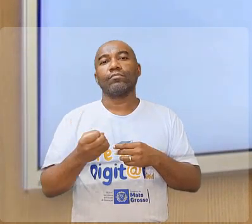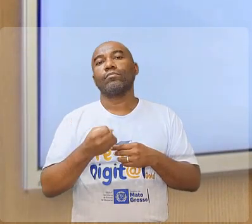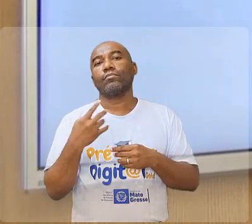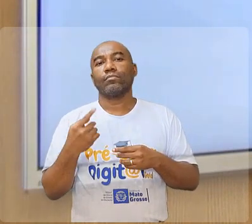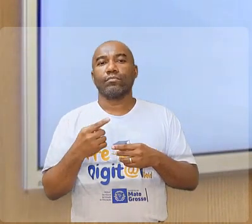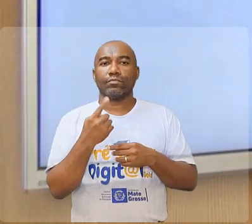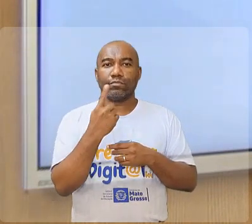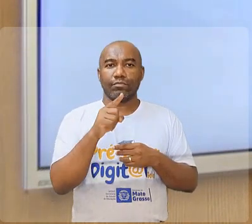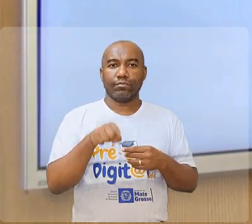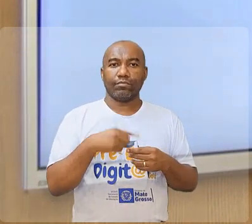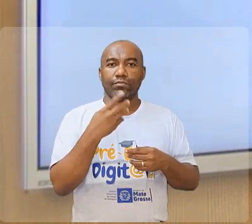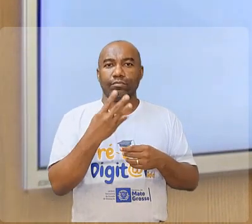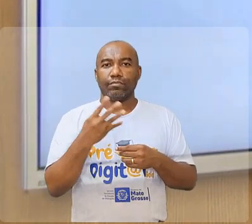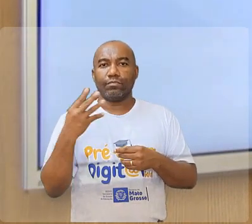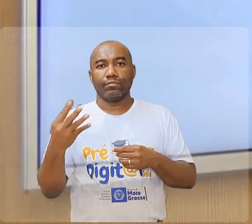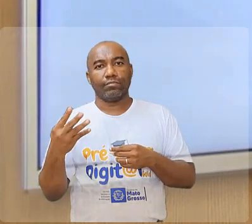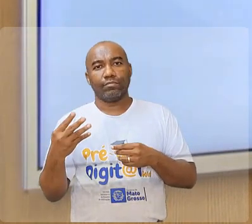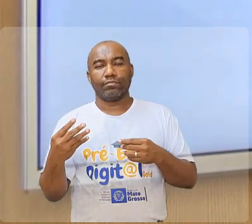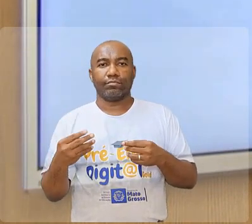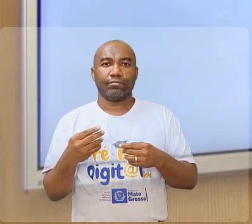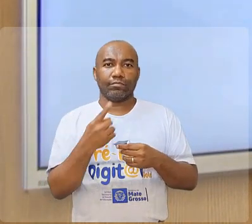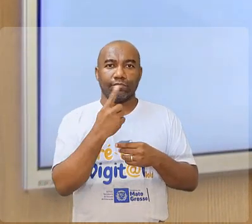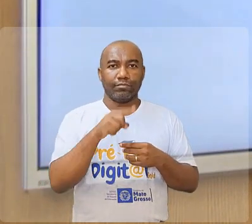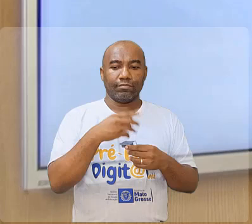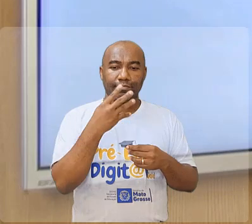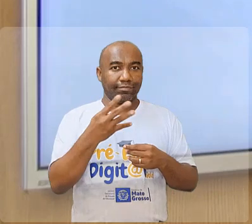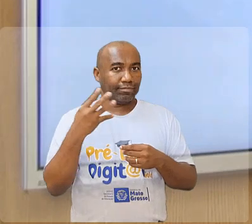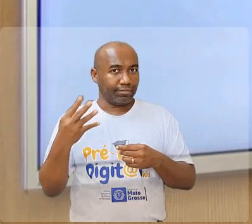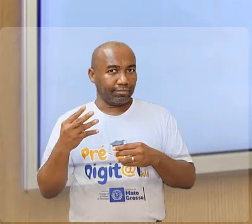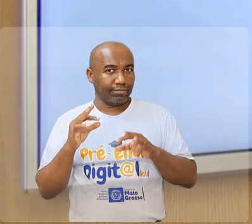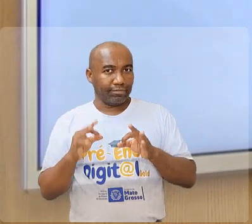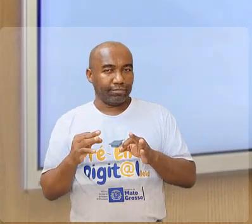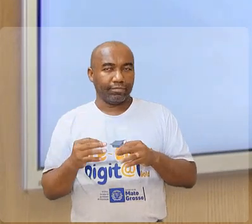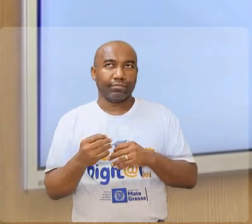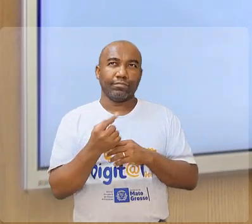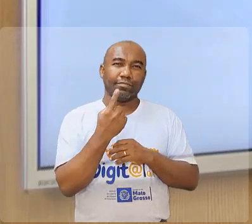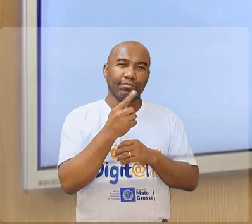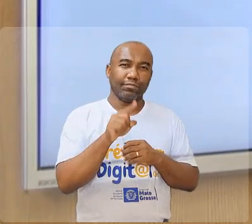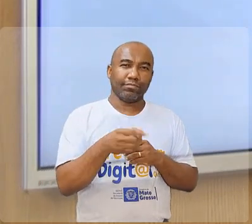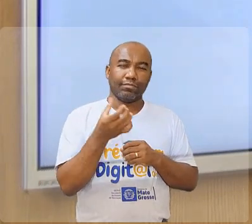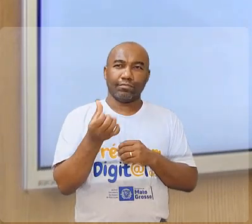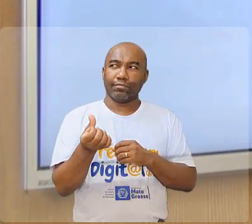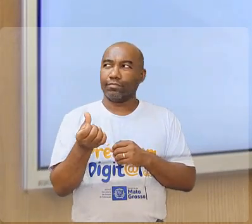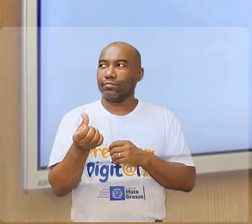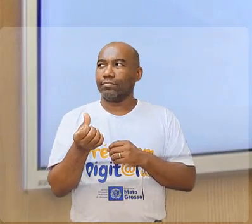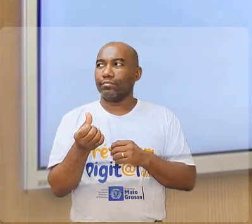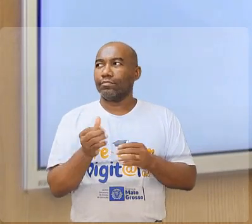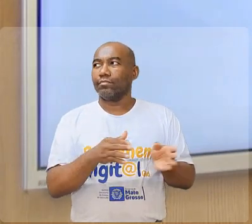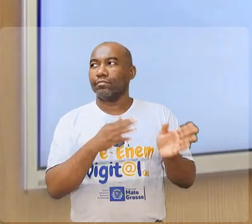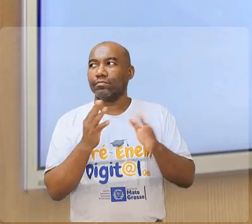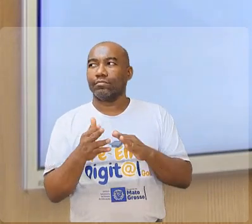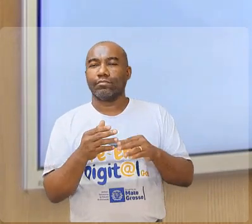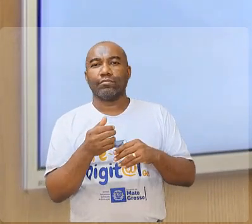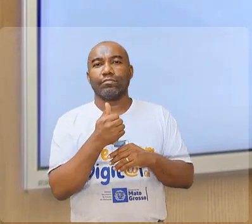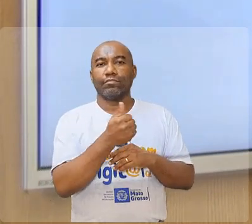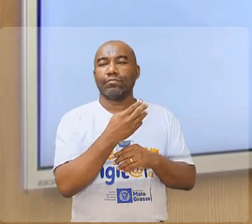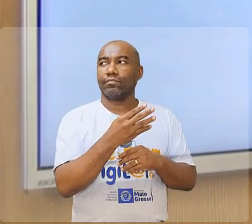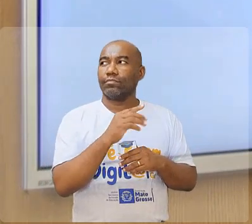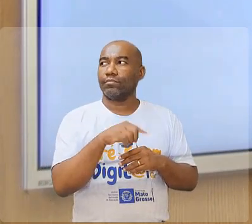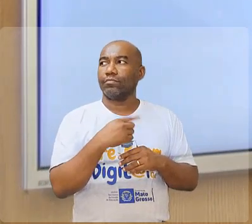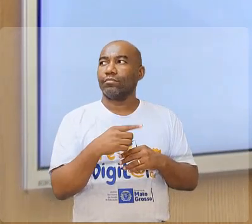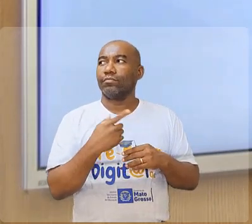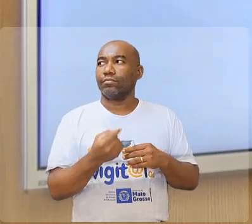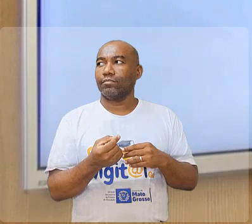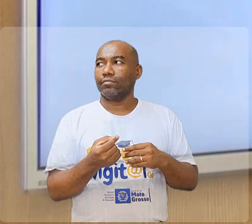quadrado da 1,44 você 1,44 1,6 está multiplicando vou passar 1,6 dividindo